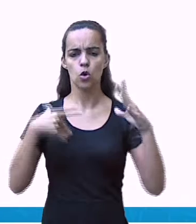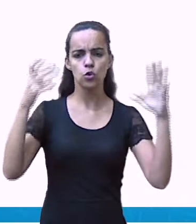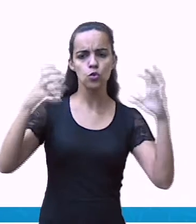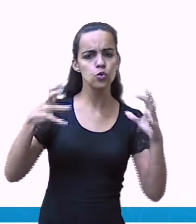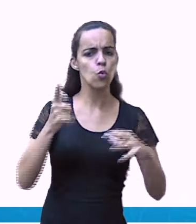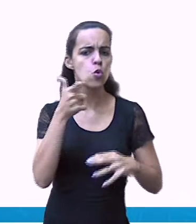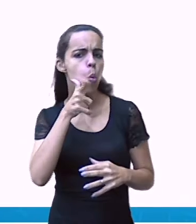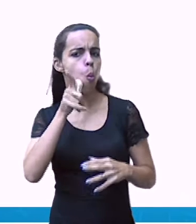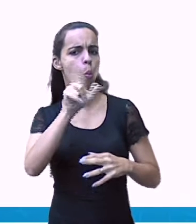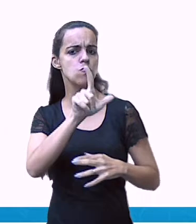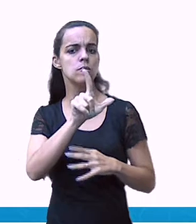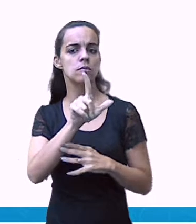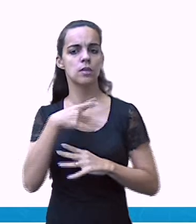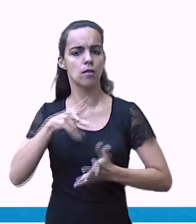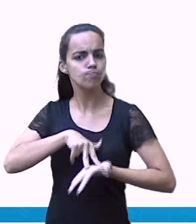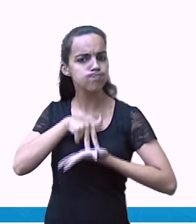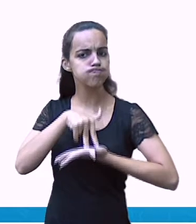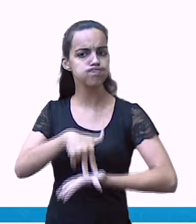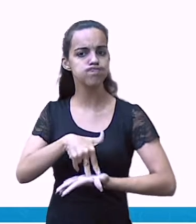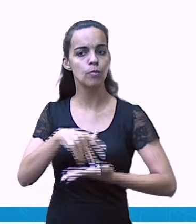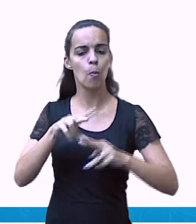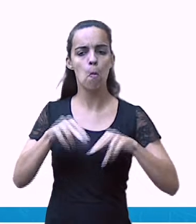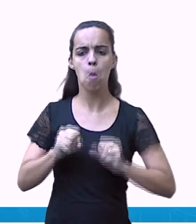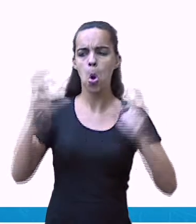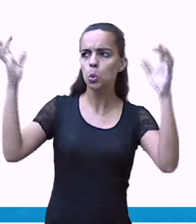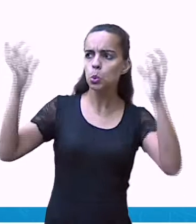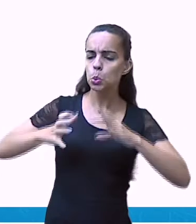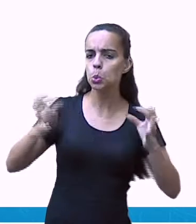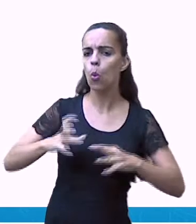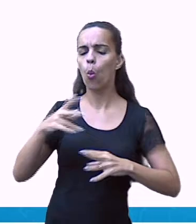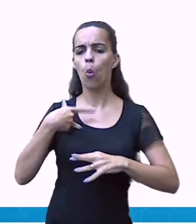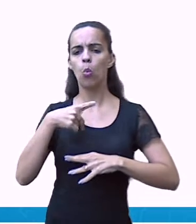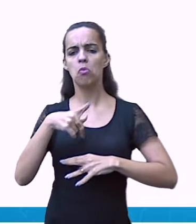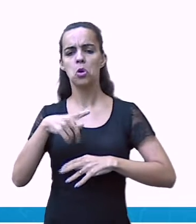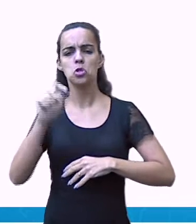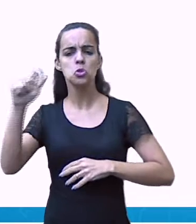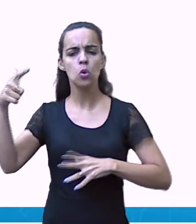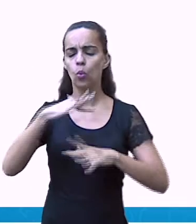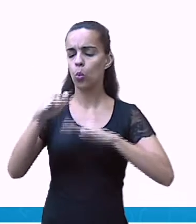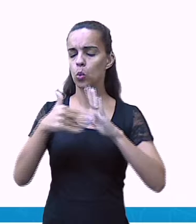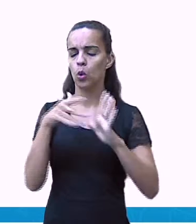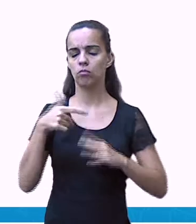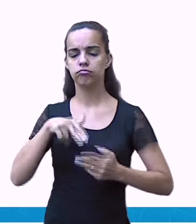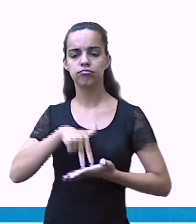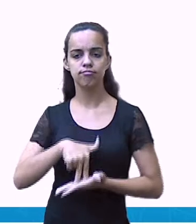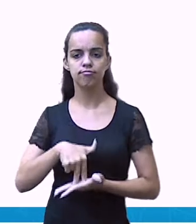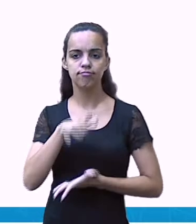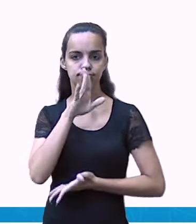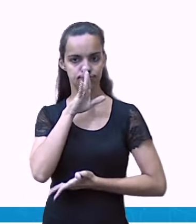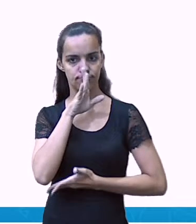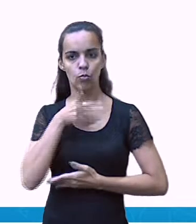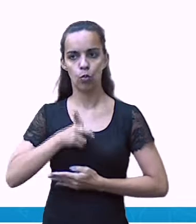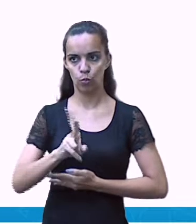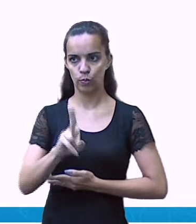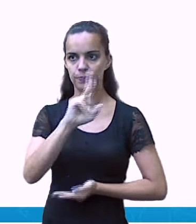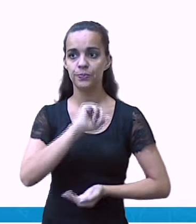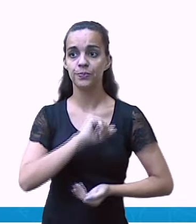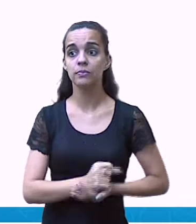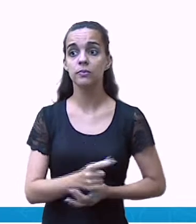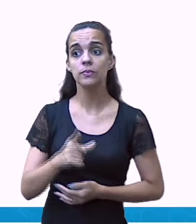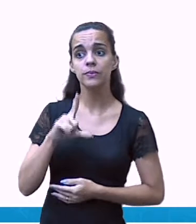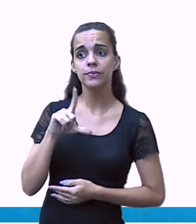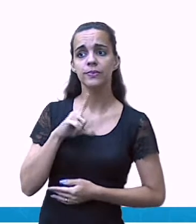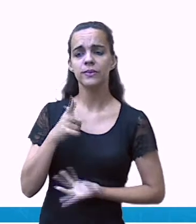chuva e outras situações de perigo a que estamos expostos hoje em dia, seja no